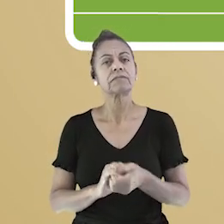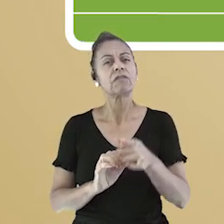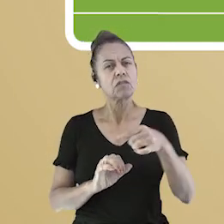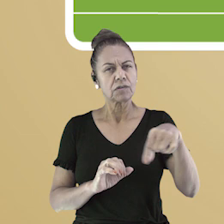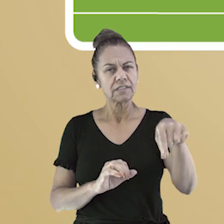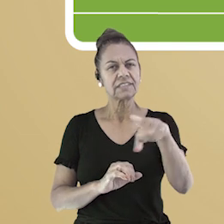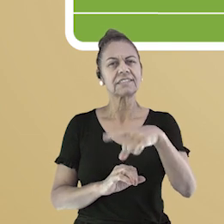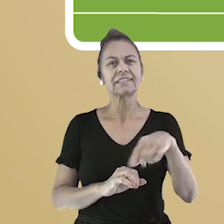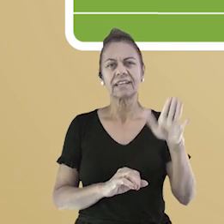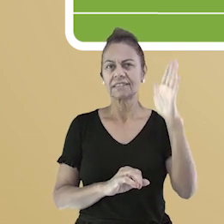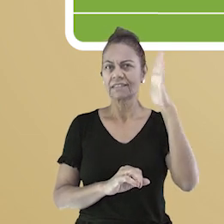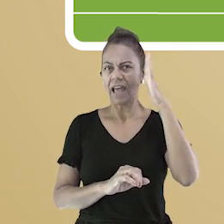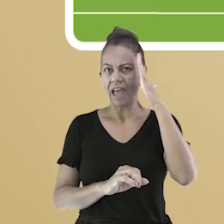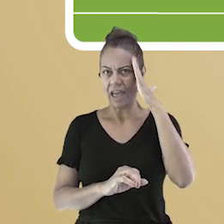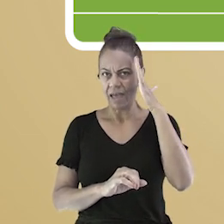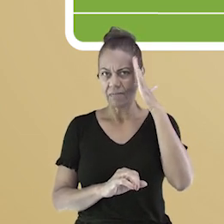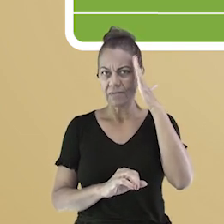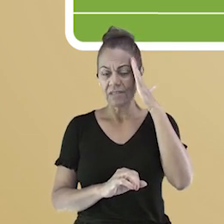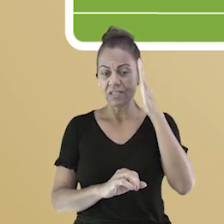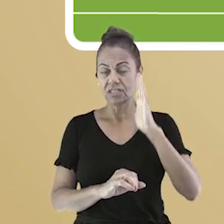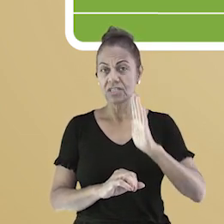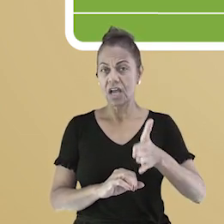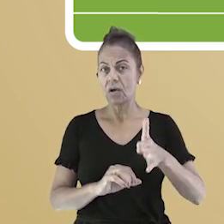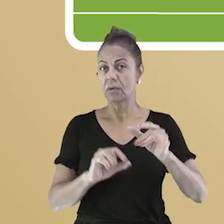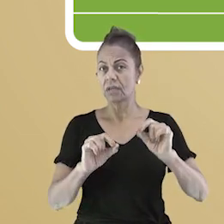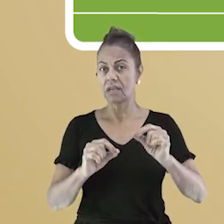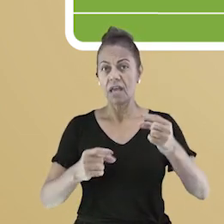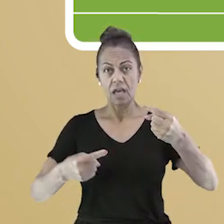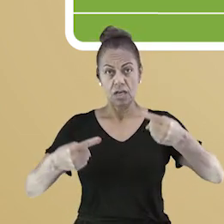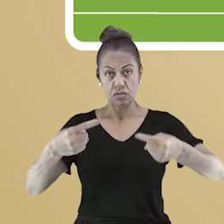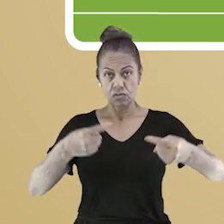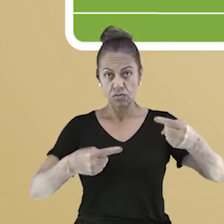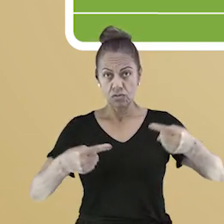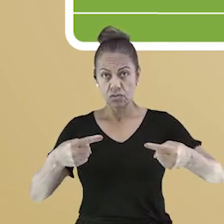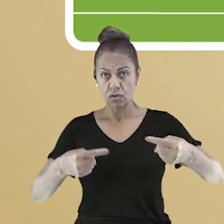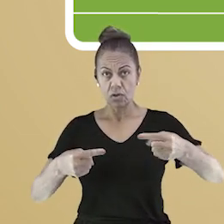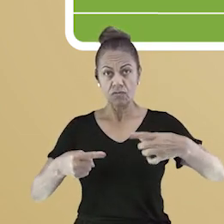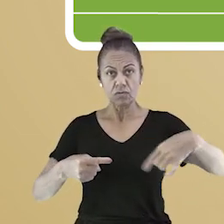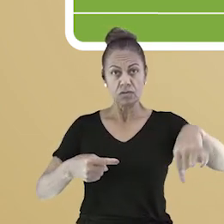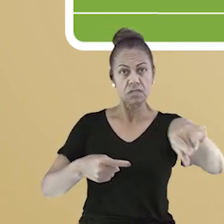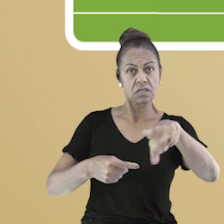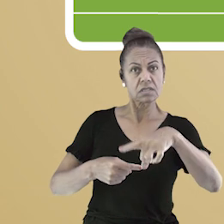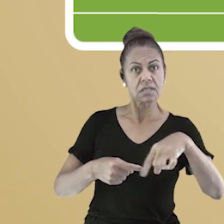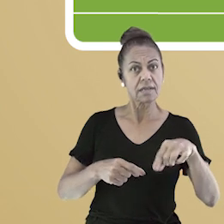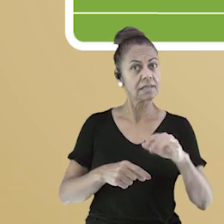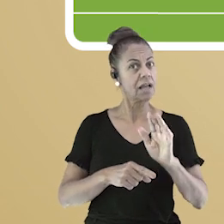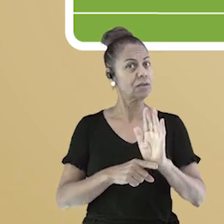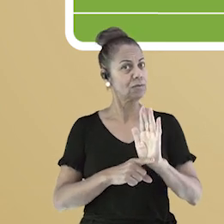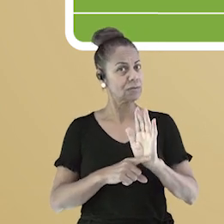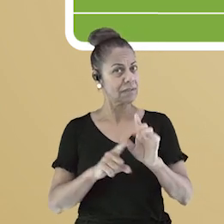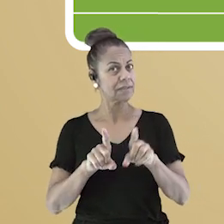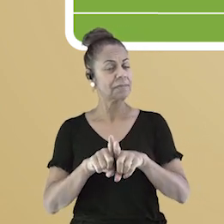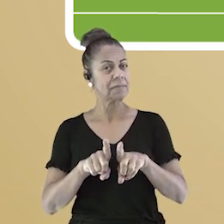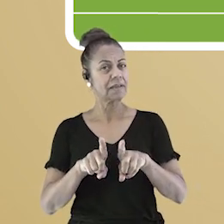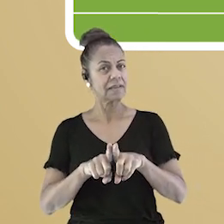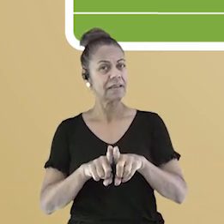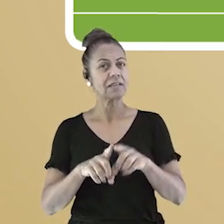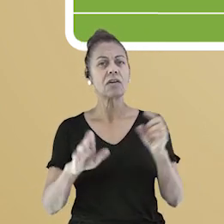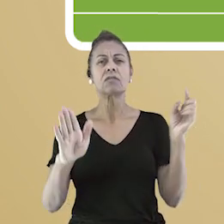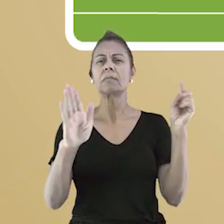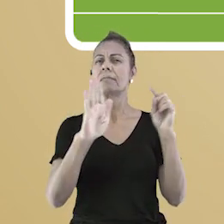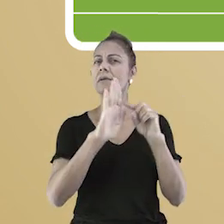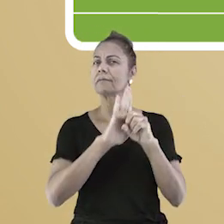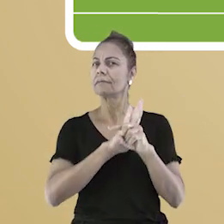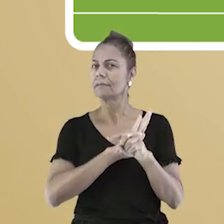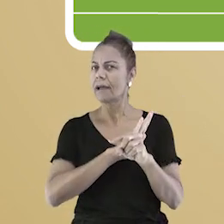Mas, como vocês já sabem, né? Vocês têm muito a contribuir com a gente também. Com essa discussão que a gente vai ter, eu tenho certeza que vocês podem estar